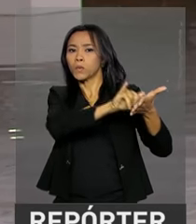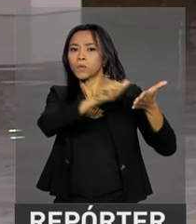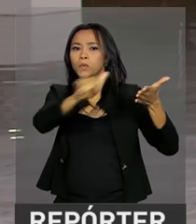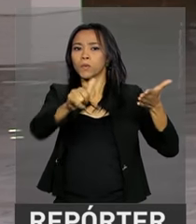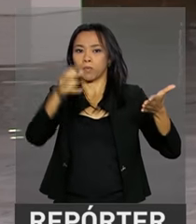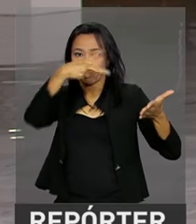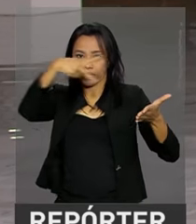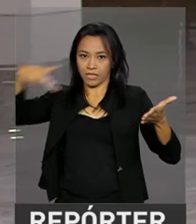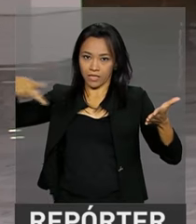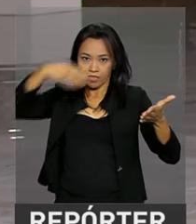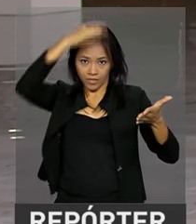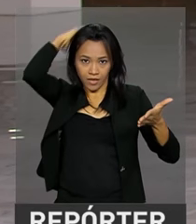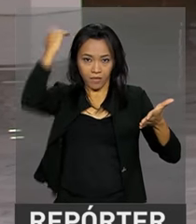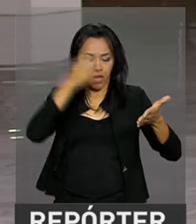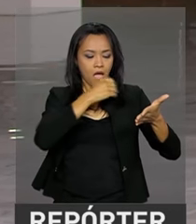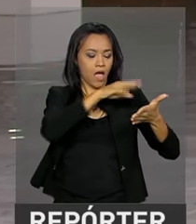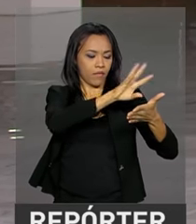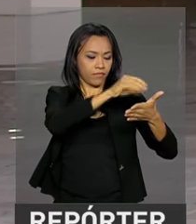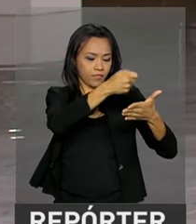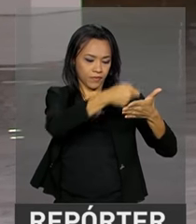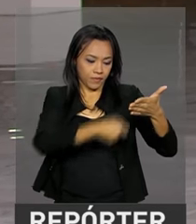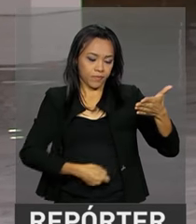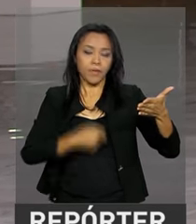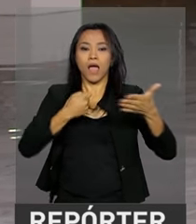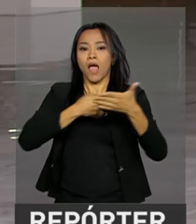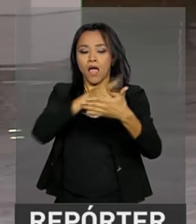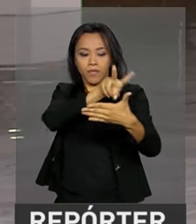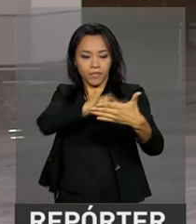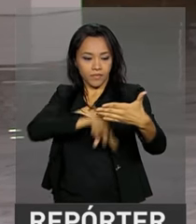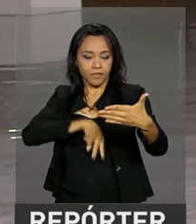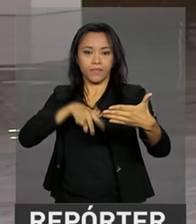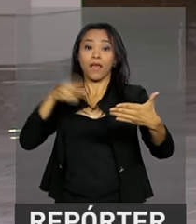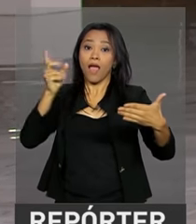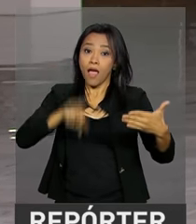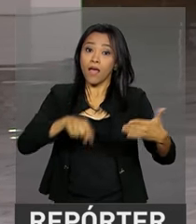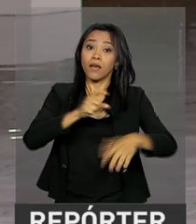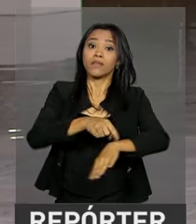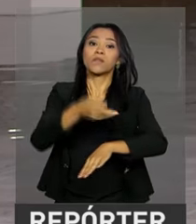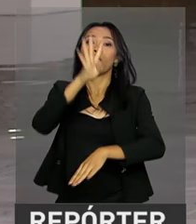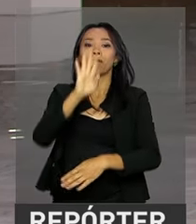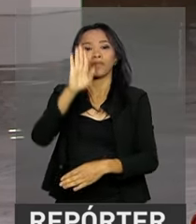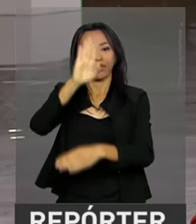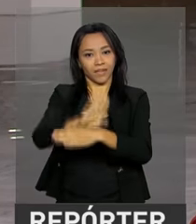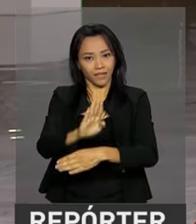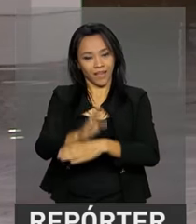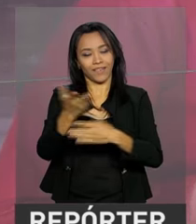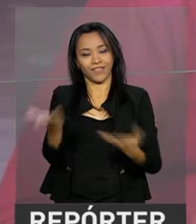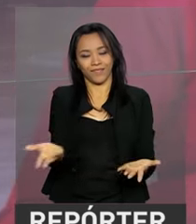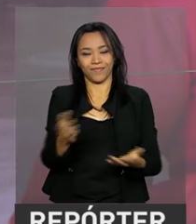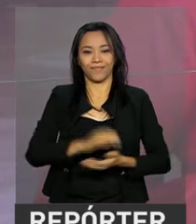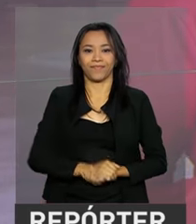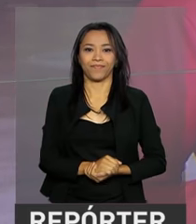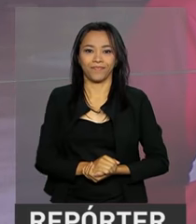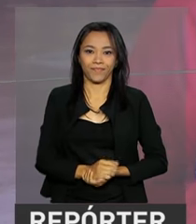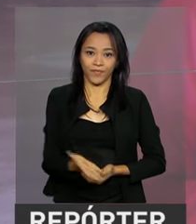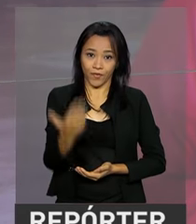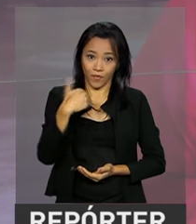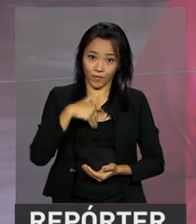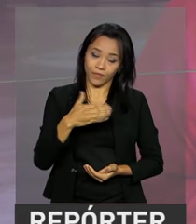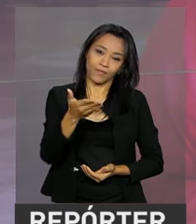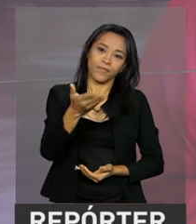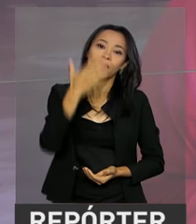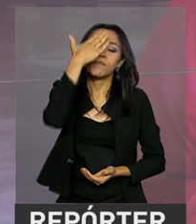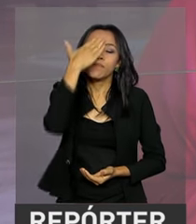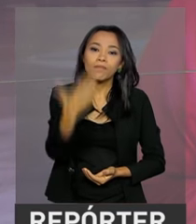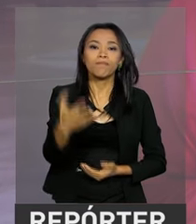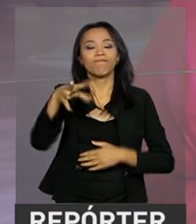sessão está marcada para as 4 horas da tarde no plenário da Câmara dos Deputados. Volto com você, Leandro. Tá ok, Mara. Obrigado